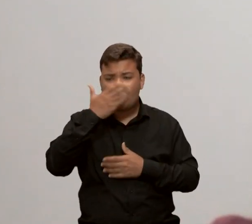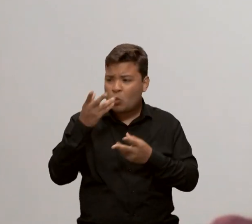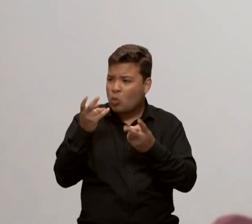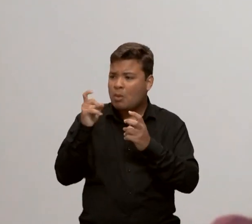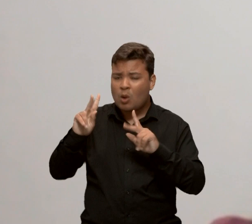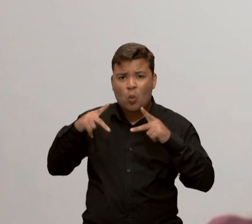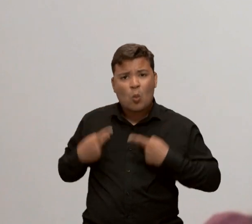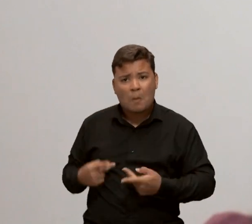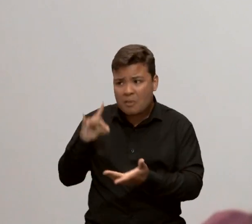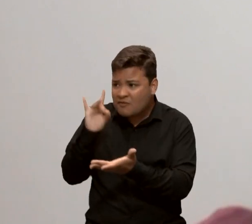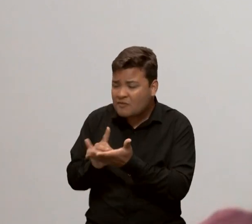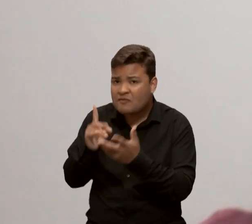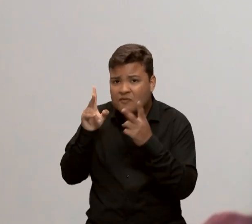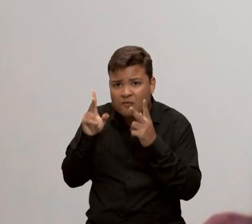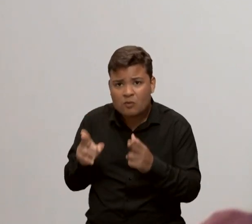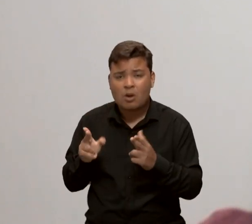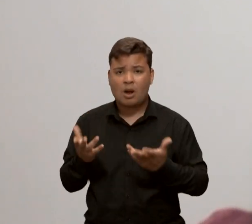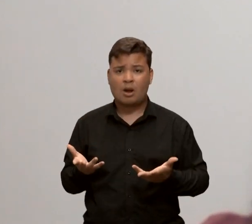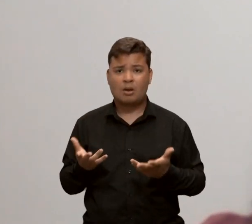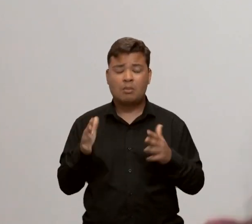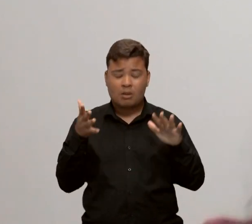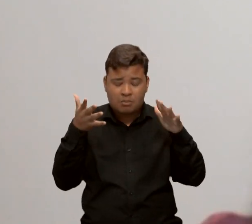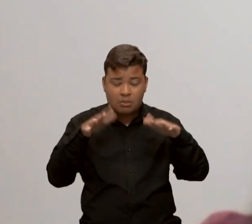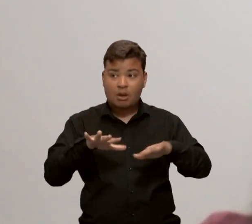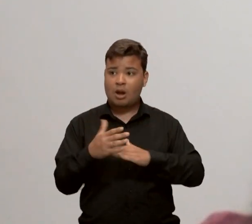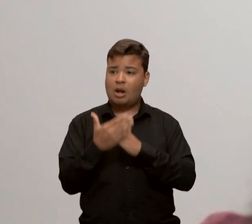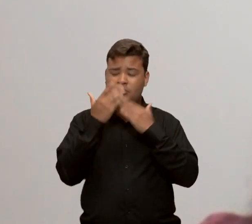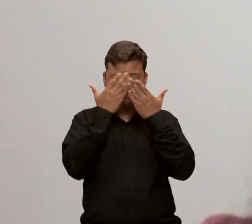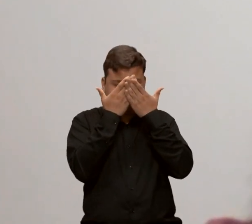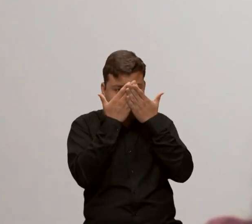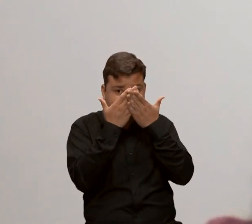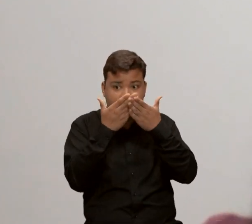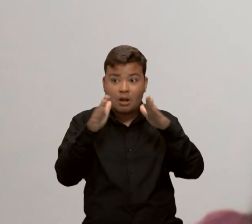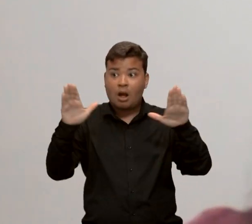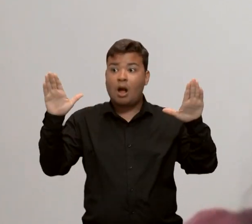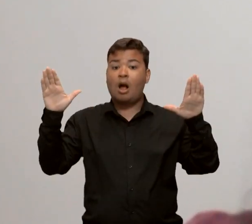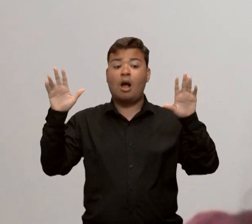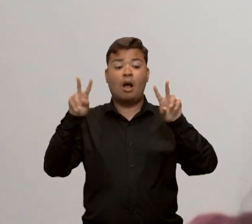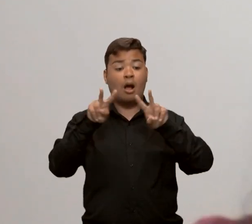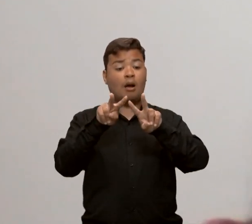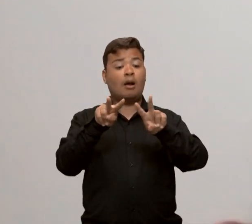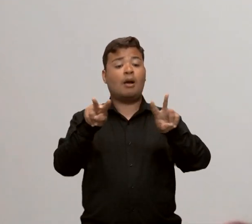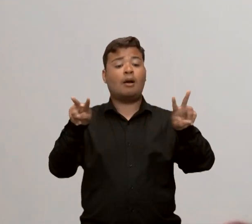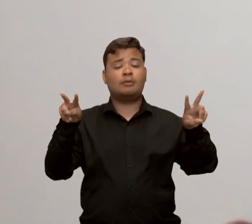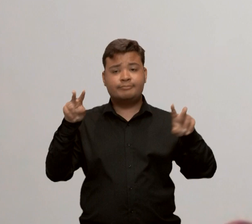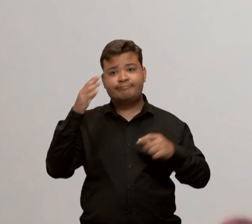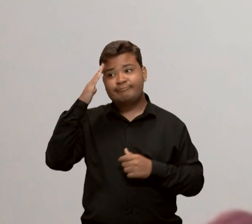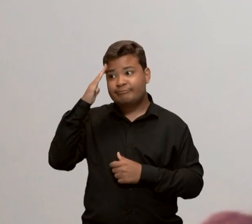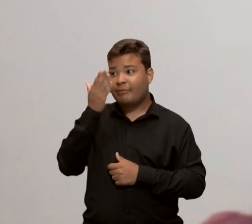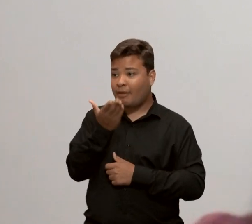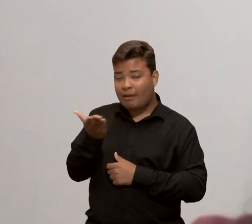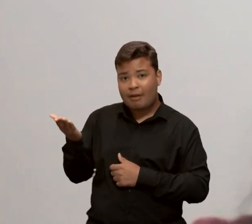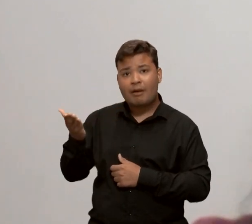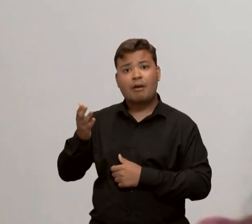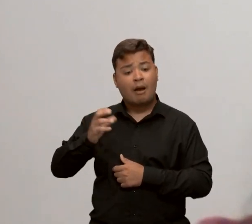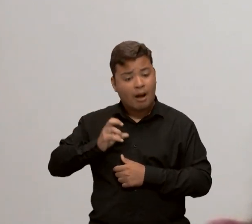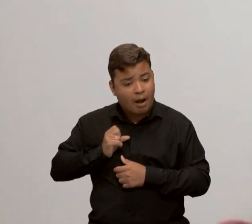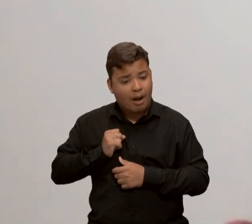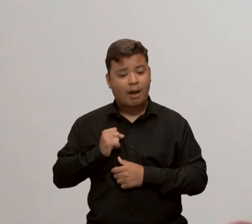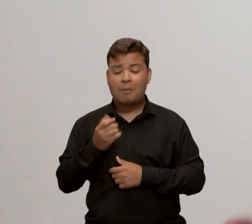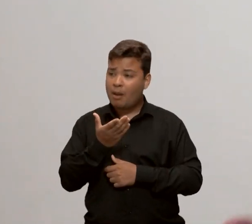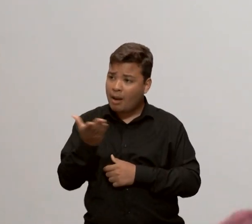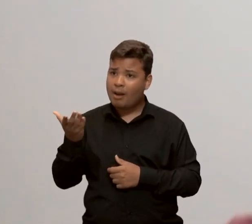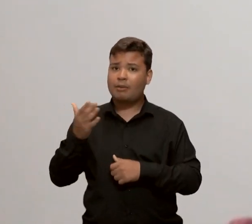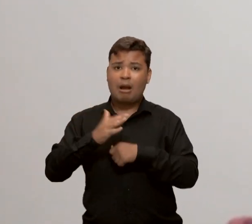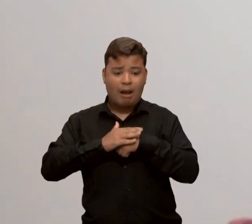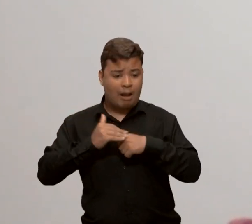humanos normais, que pensam, que sentem, que amam, né, que querem carinho, que querem se divertir,